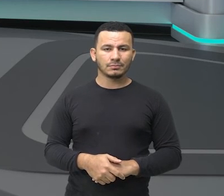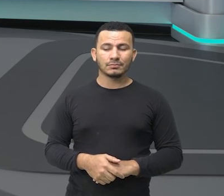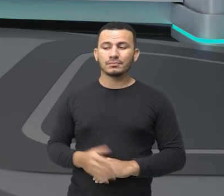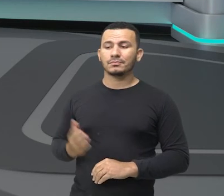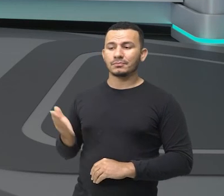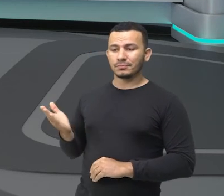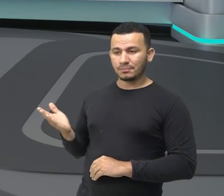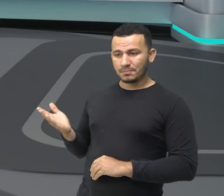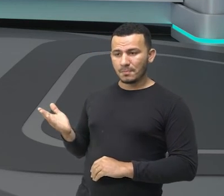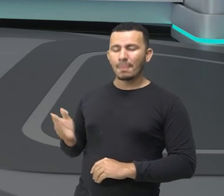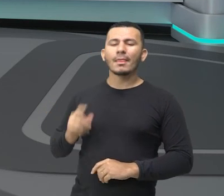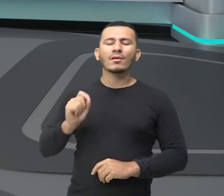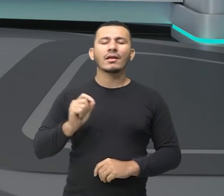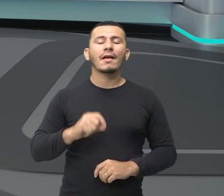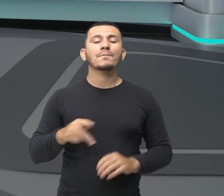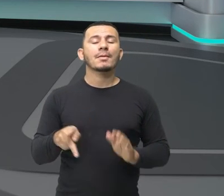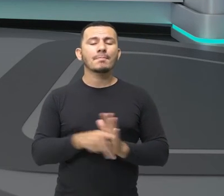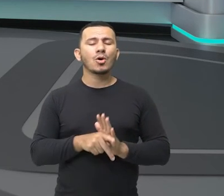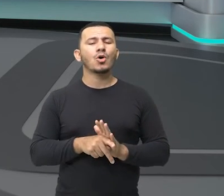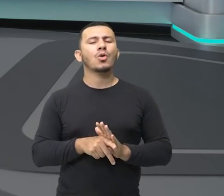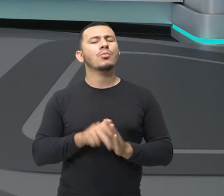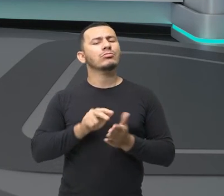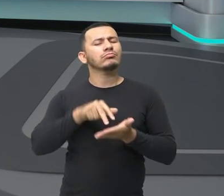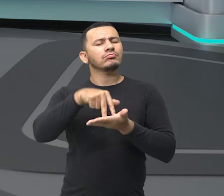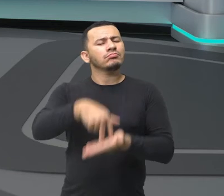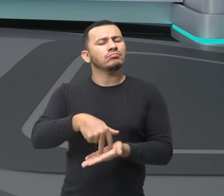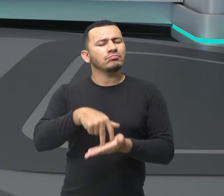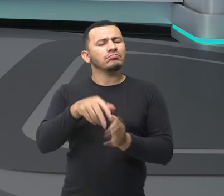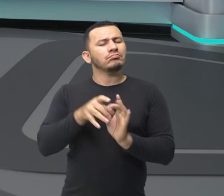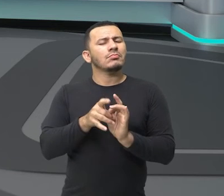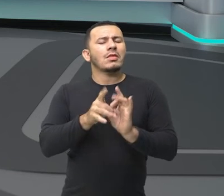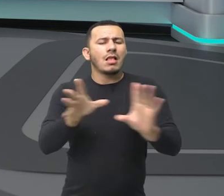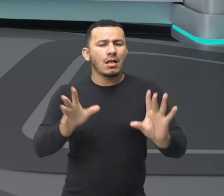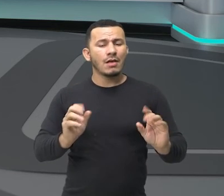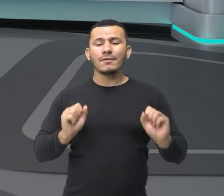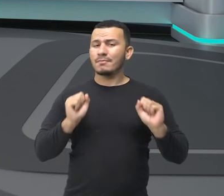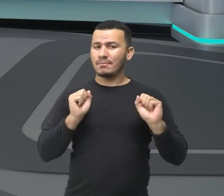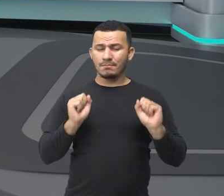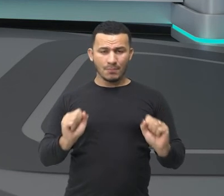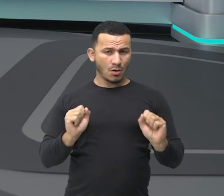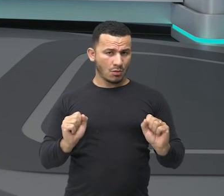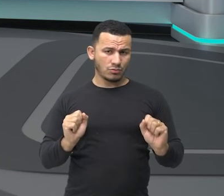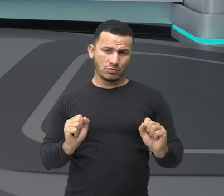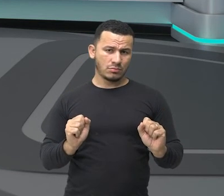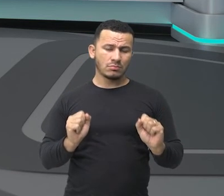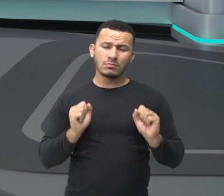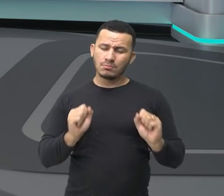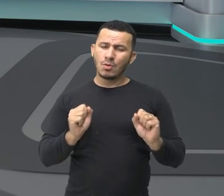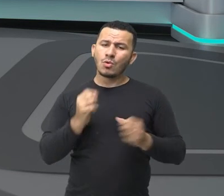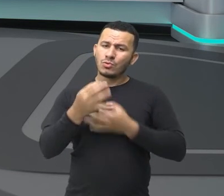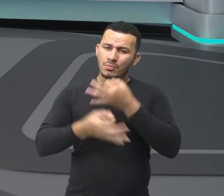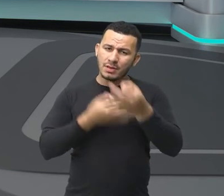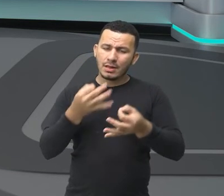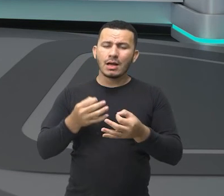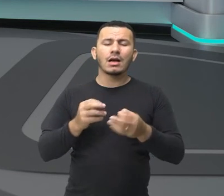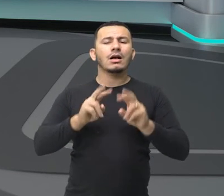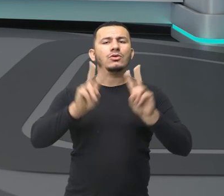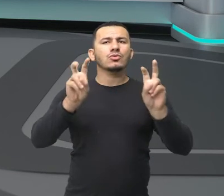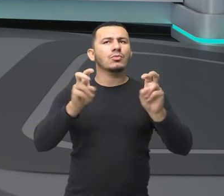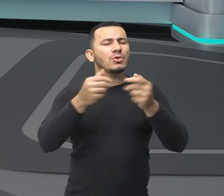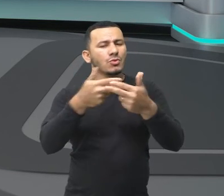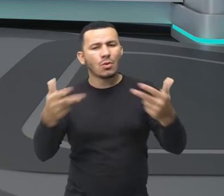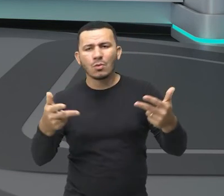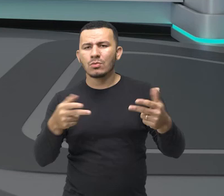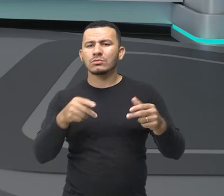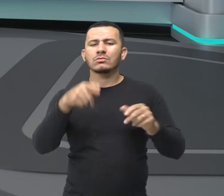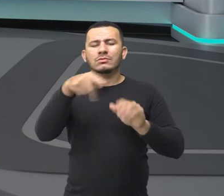observação. Isso mostra para nós a liberdade de expressão. Você pode se expressar a partir das coisas, sobre as coisas que você